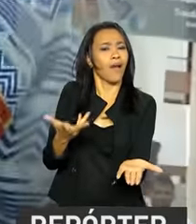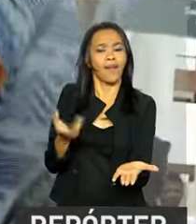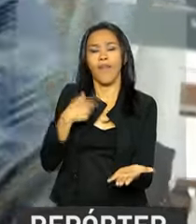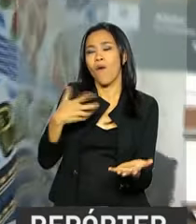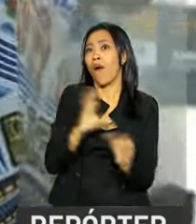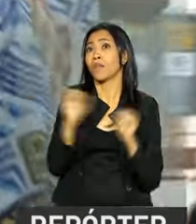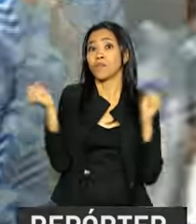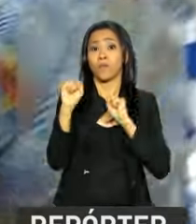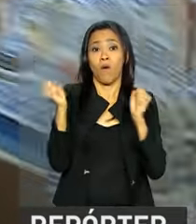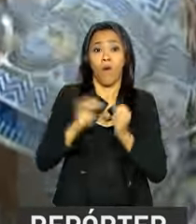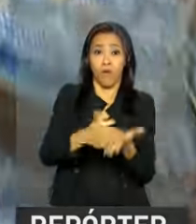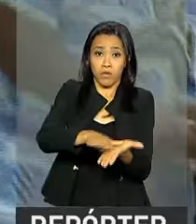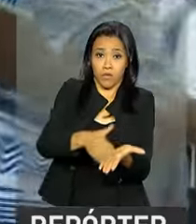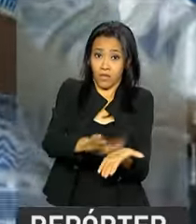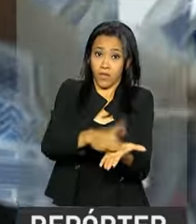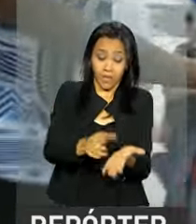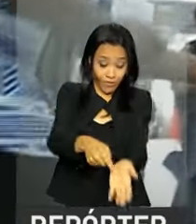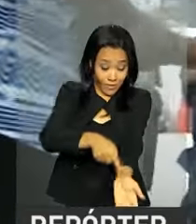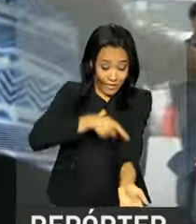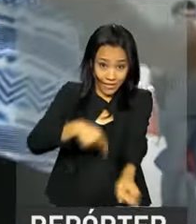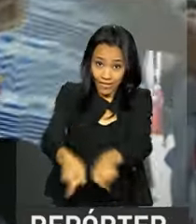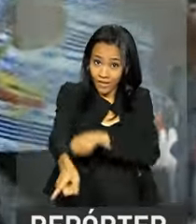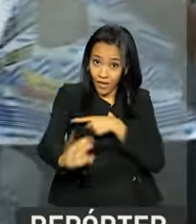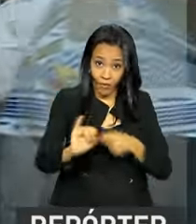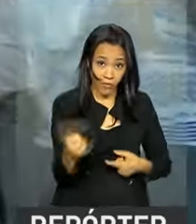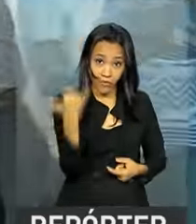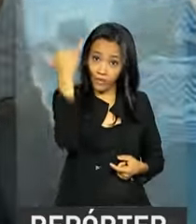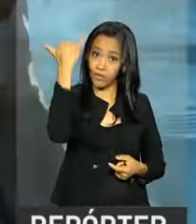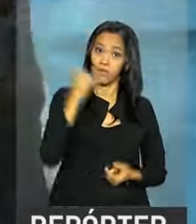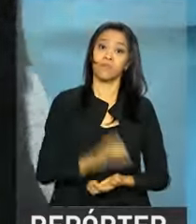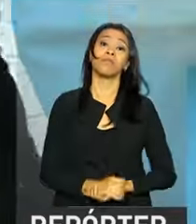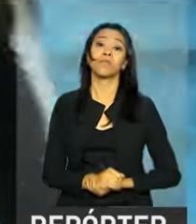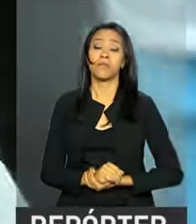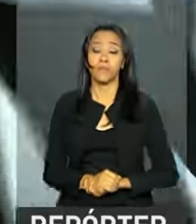Adoro samba, né? Tá no sangue, a gente tem que aproveitar.